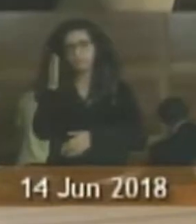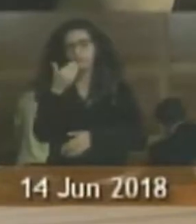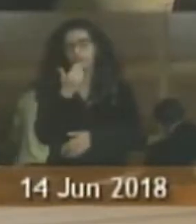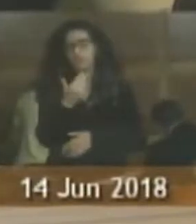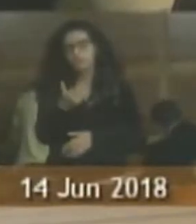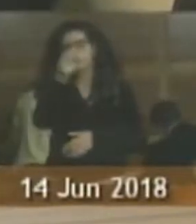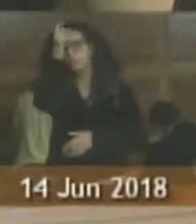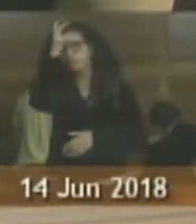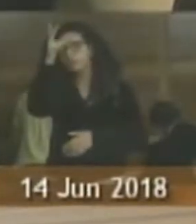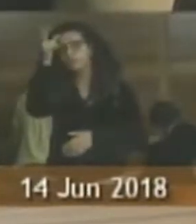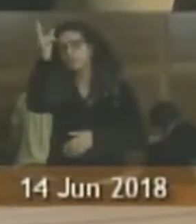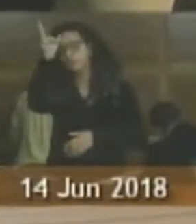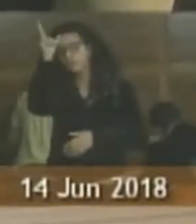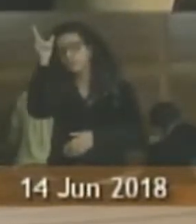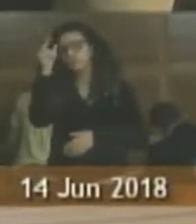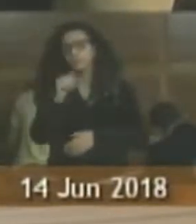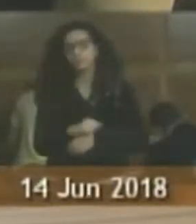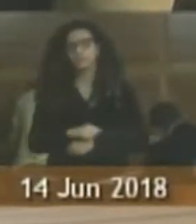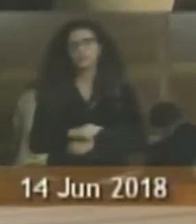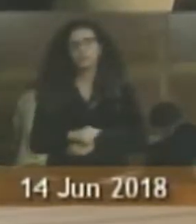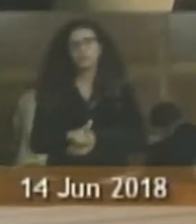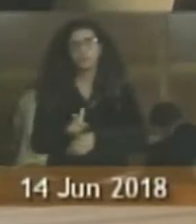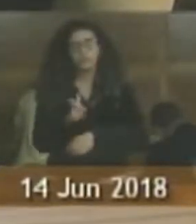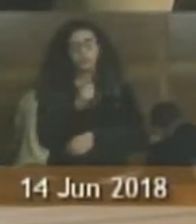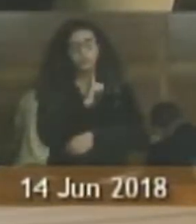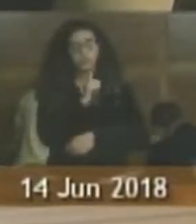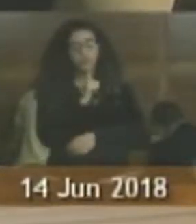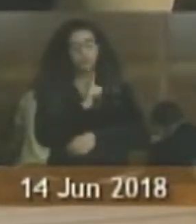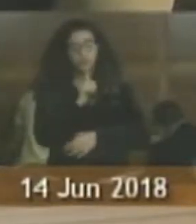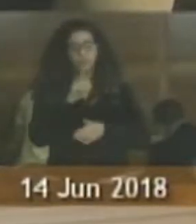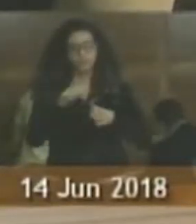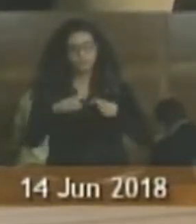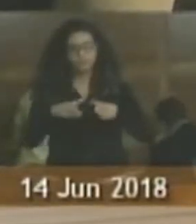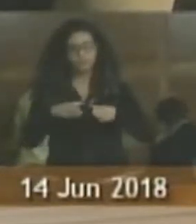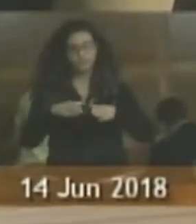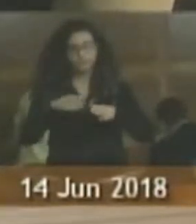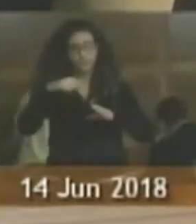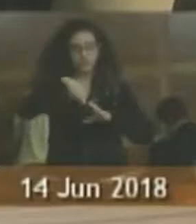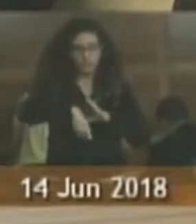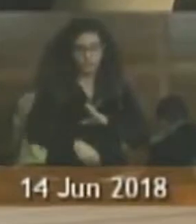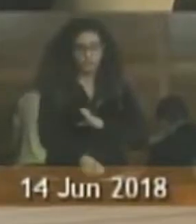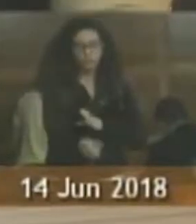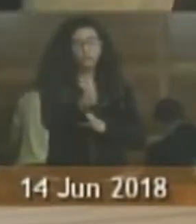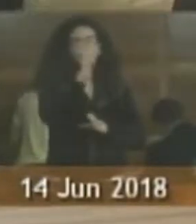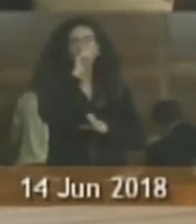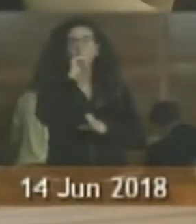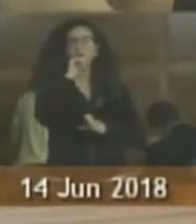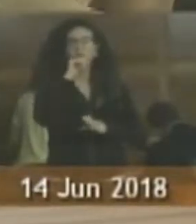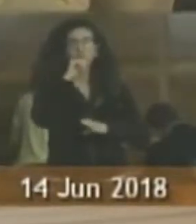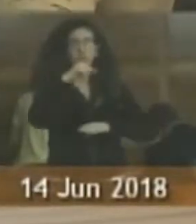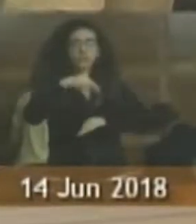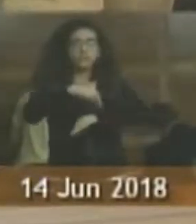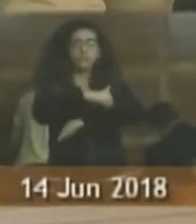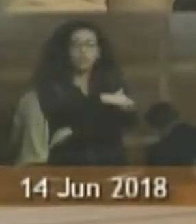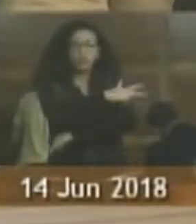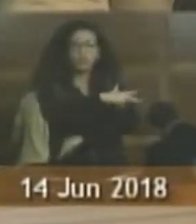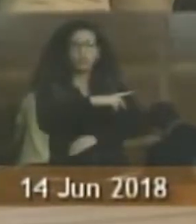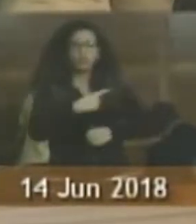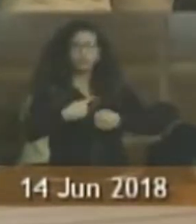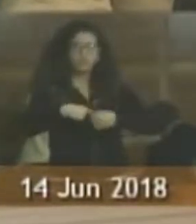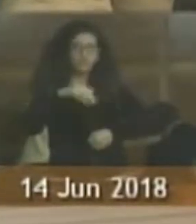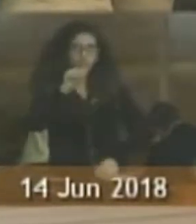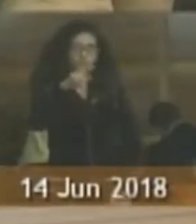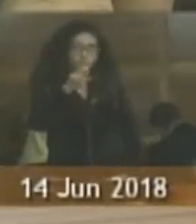Valverde, indicando ao prefeito municipal o manilhamento do esgoto na rua Lavradora João Alves Filho, após as casinhas no bairro